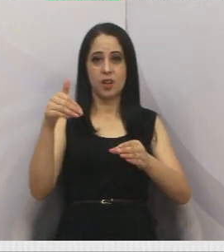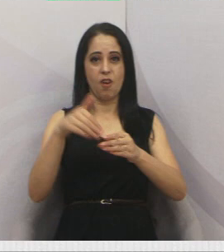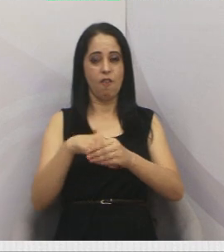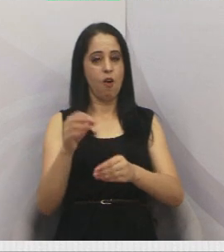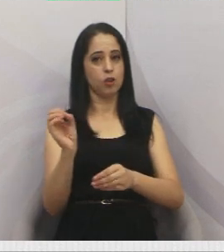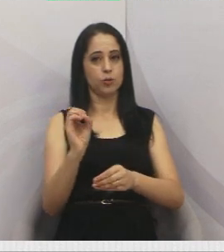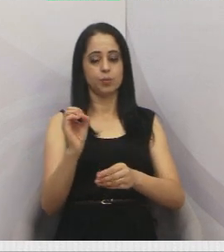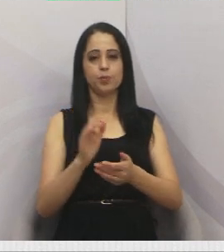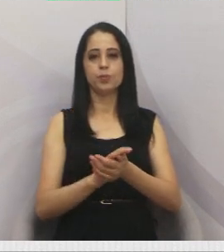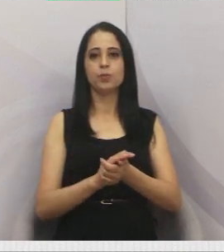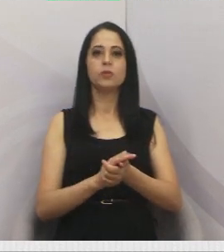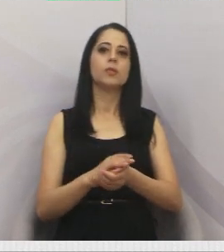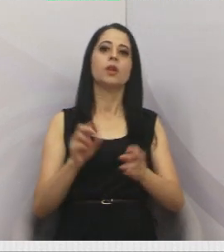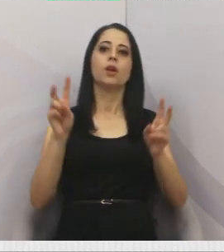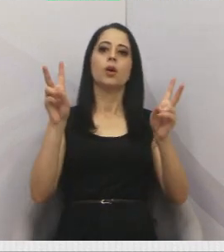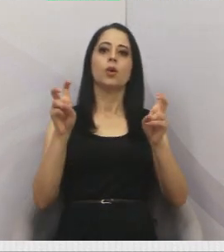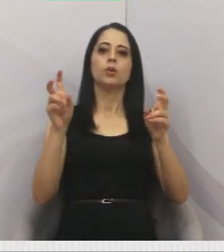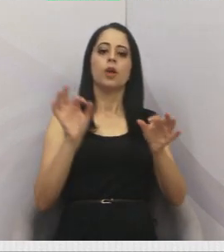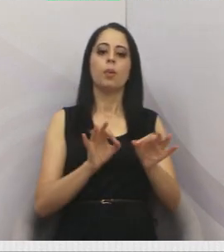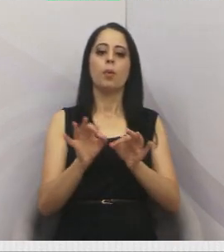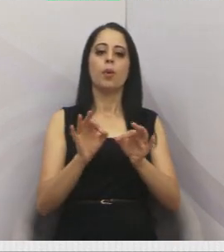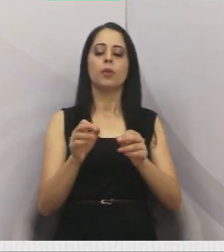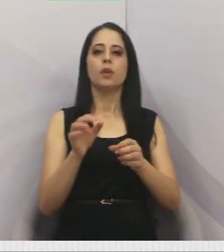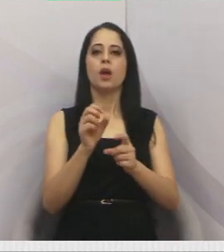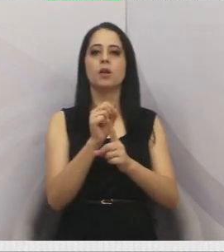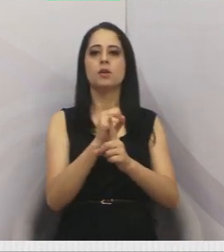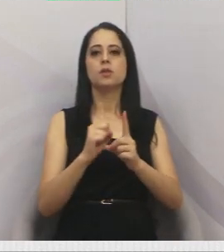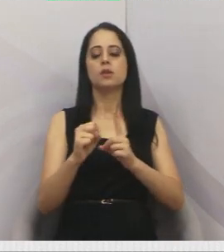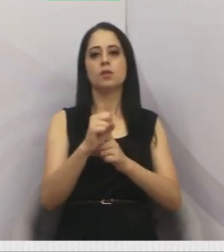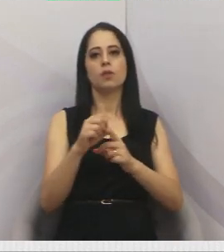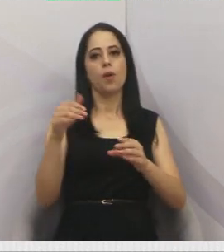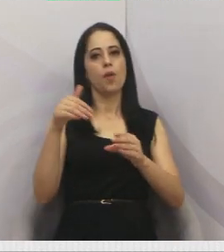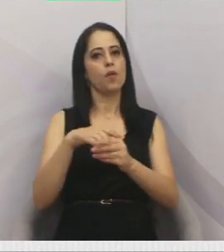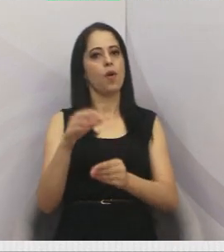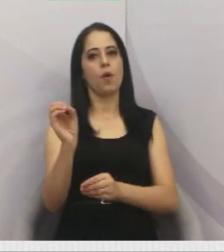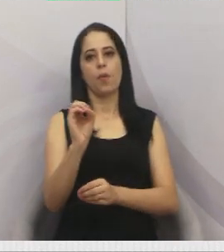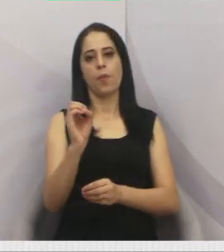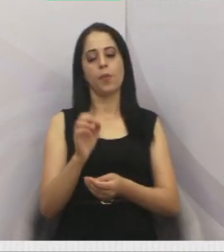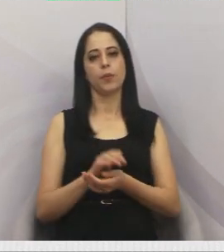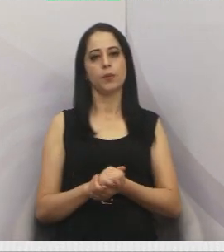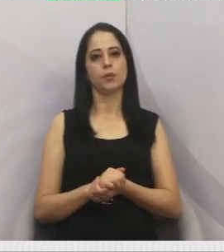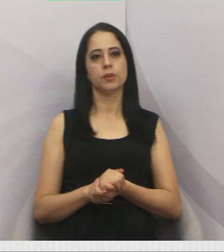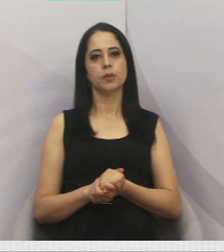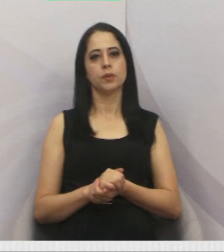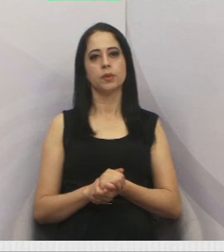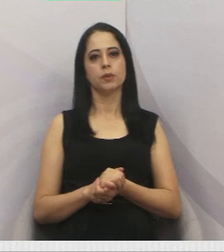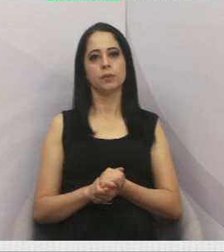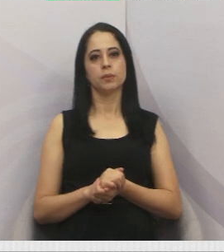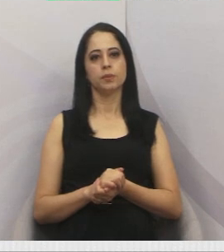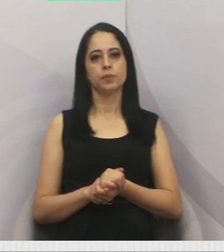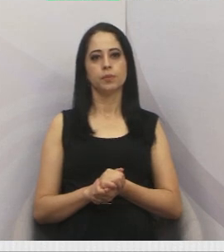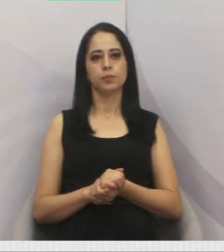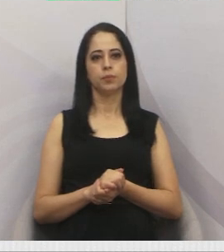branco. Segmento Organização da Sociedade Civil, voto em branco. Próximo voto.